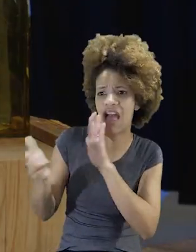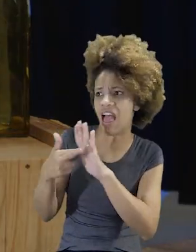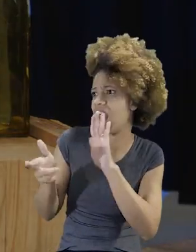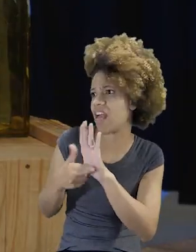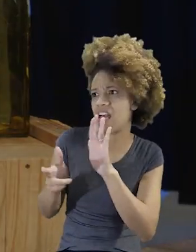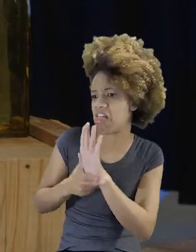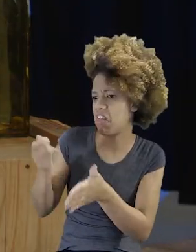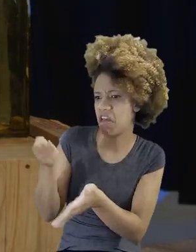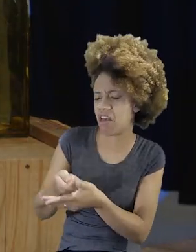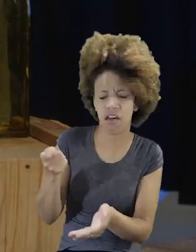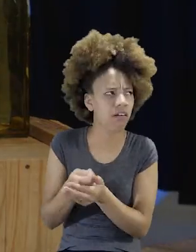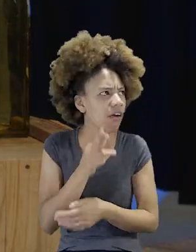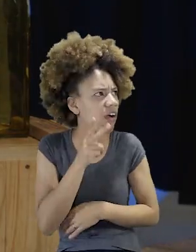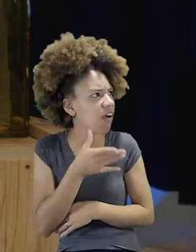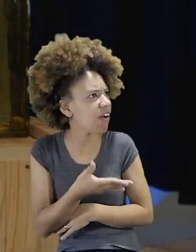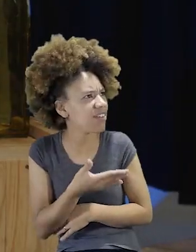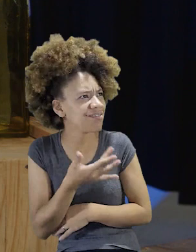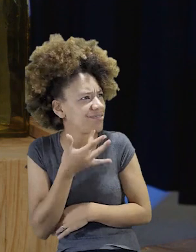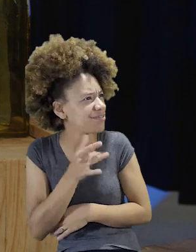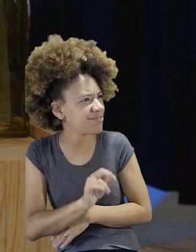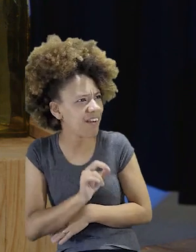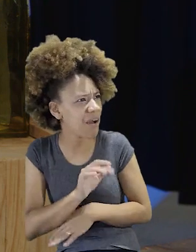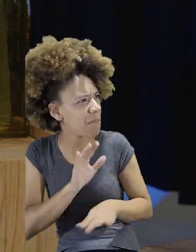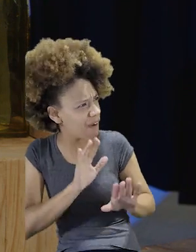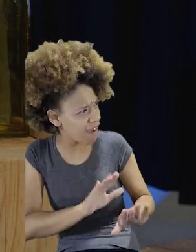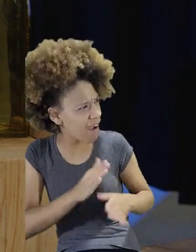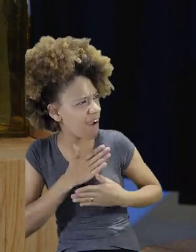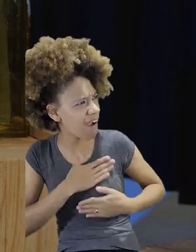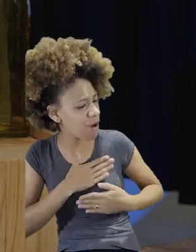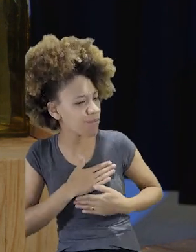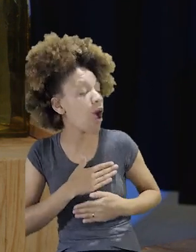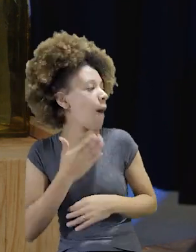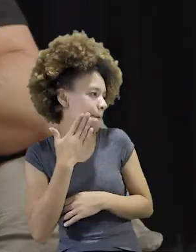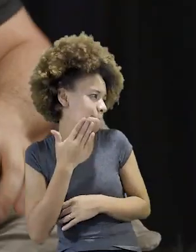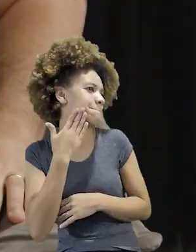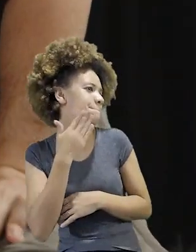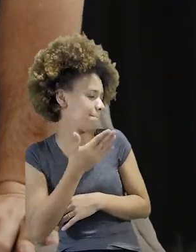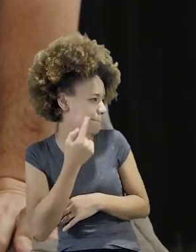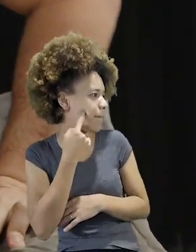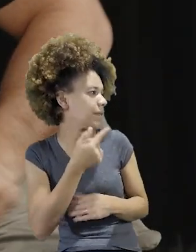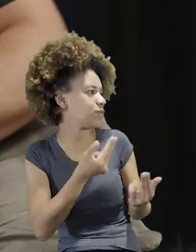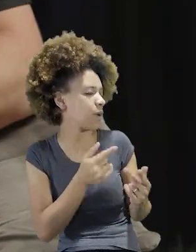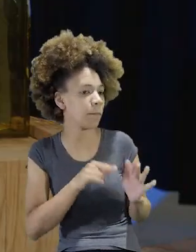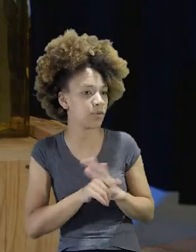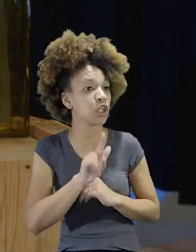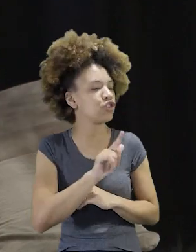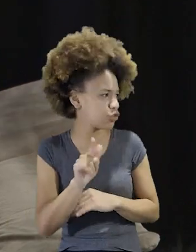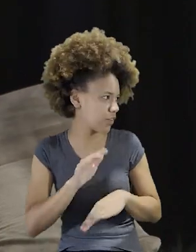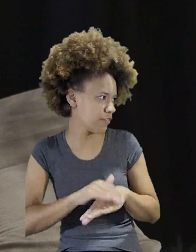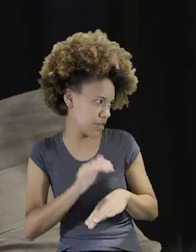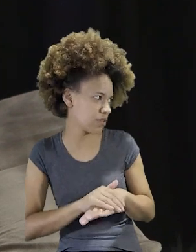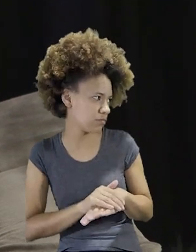um monte de de regra em cima eu falei talvez talvez aí popularidade não seja não seja tão boa